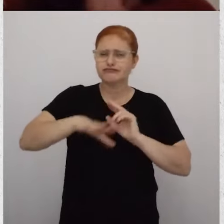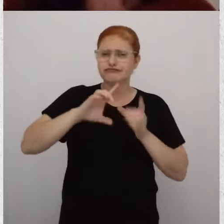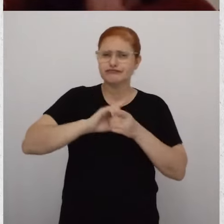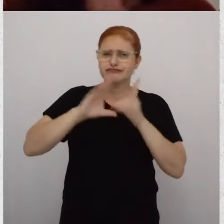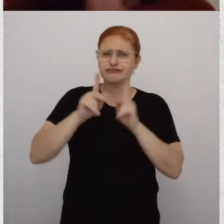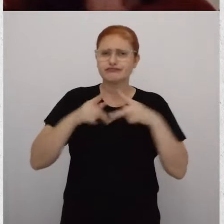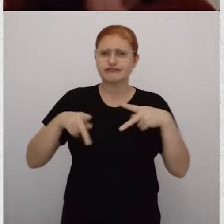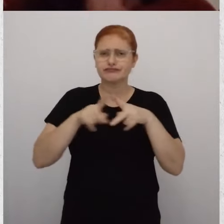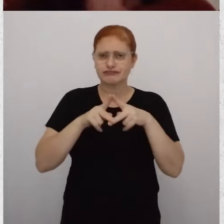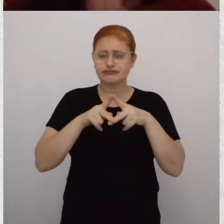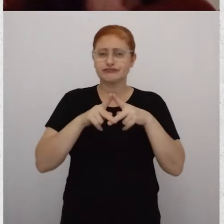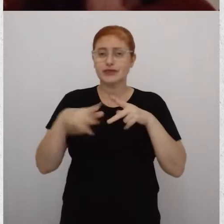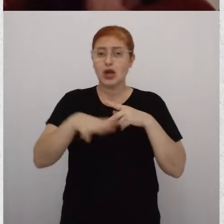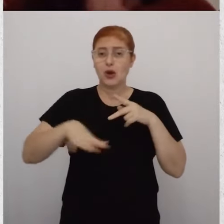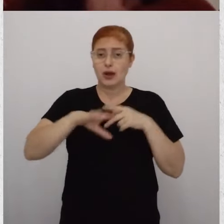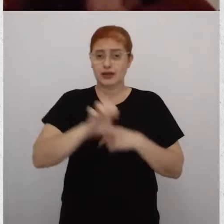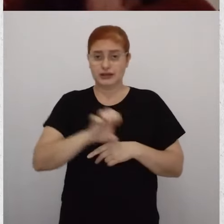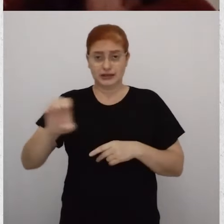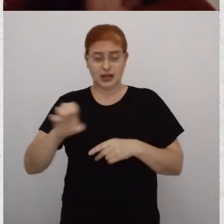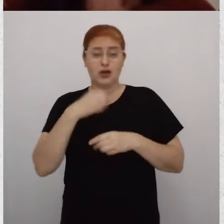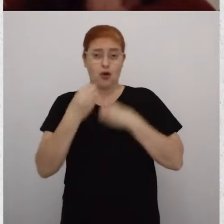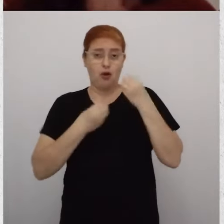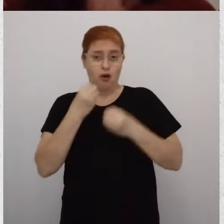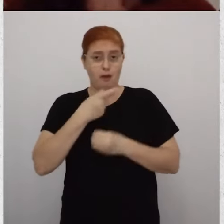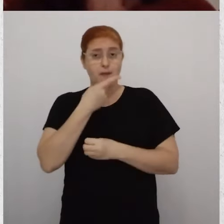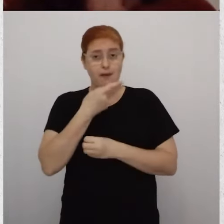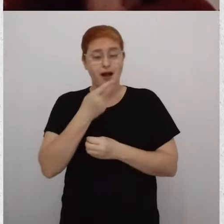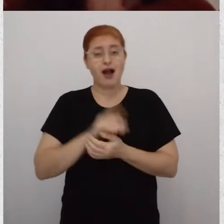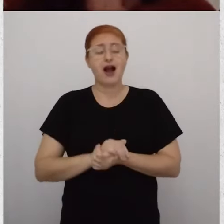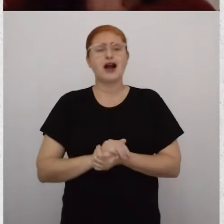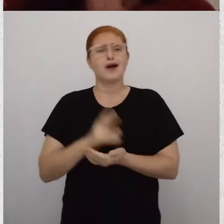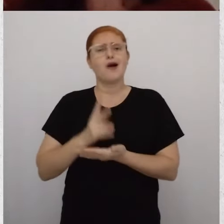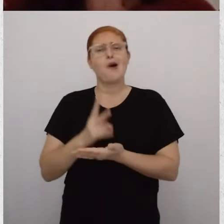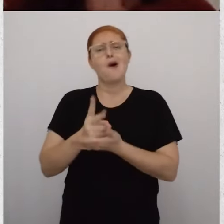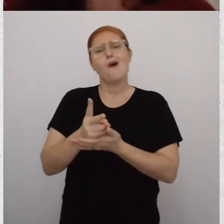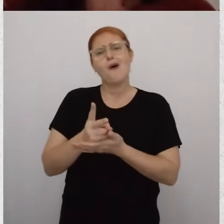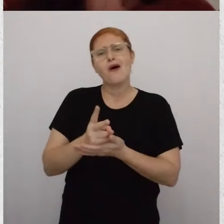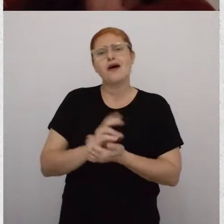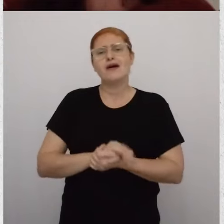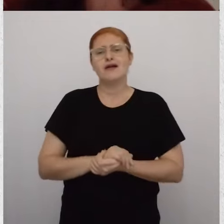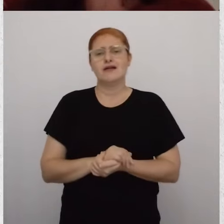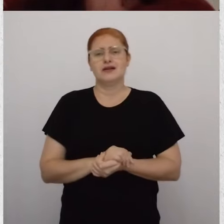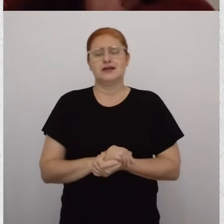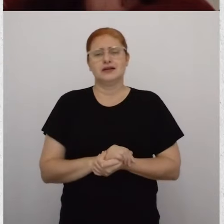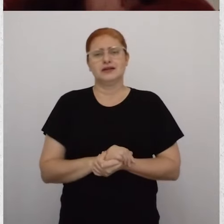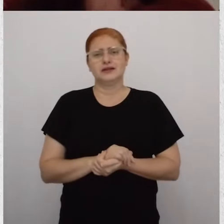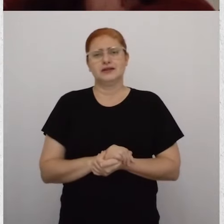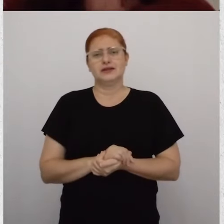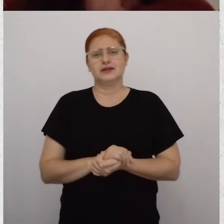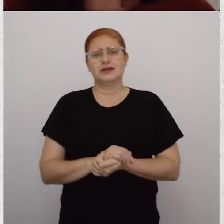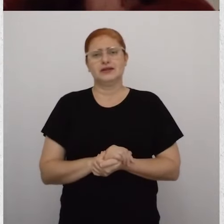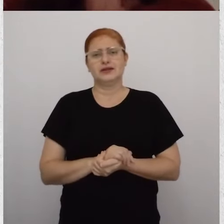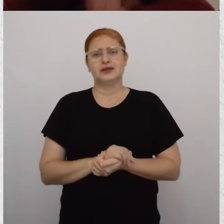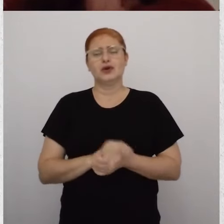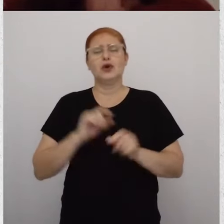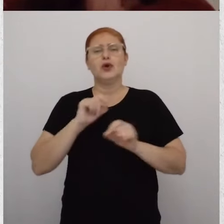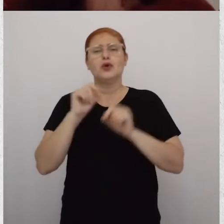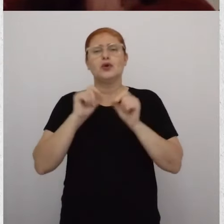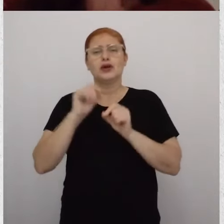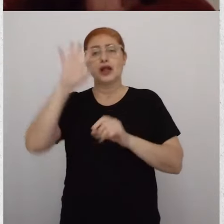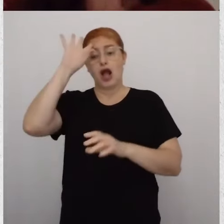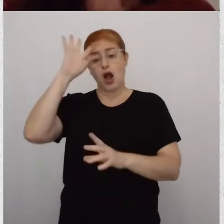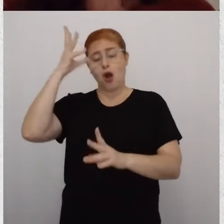democrático popular, o campo de esquerda, como a gente quiser chamar, ela continua, o que tu conclui continua